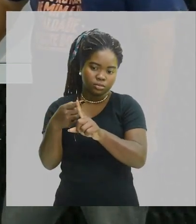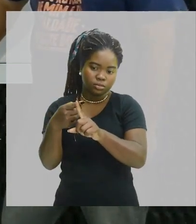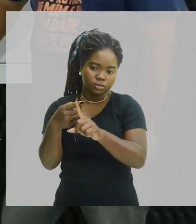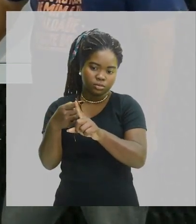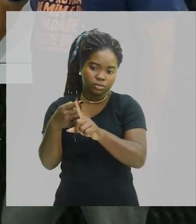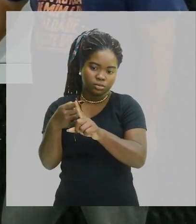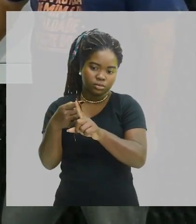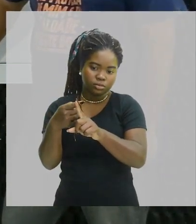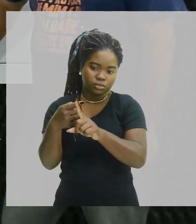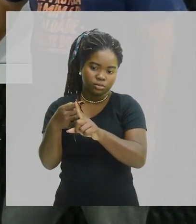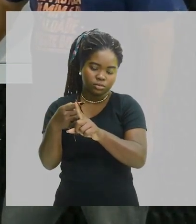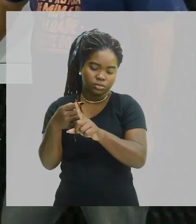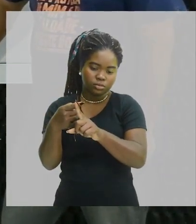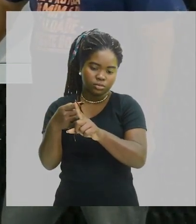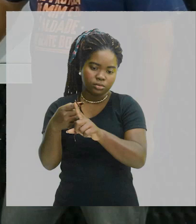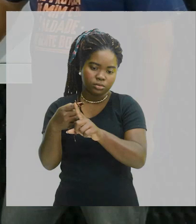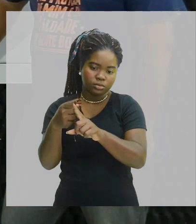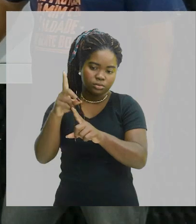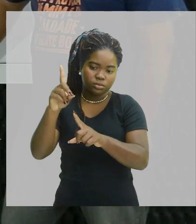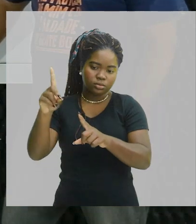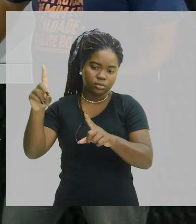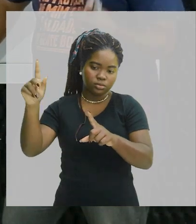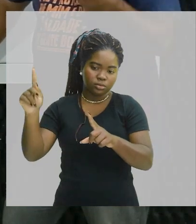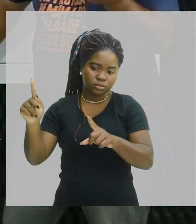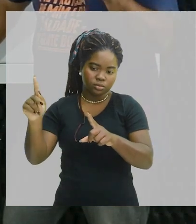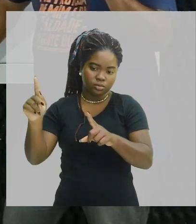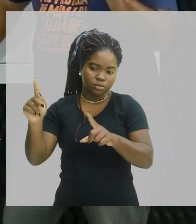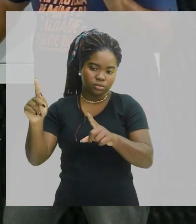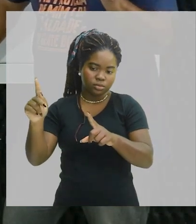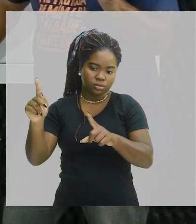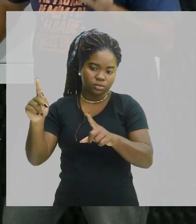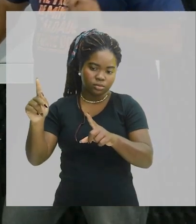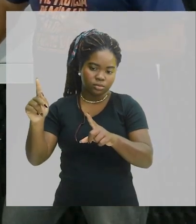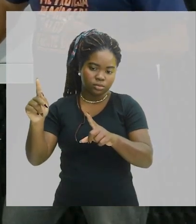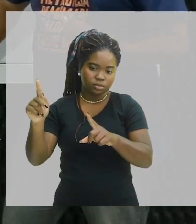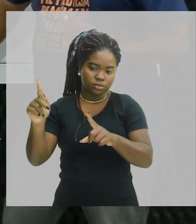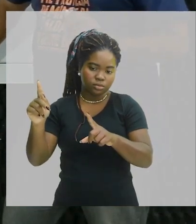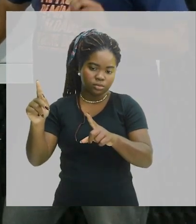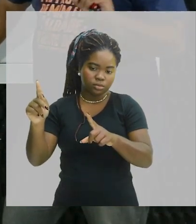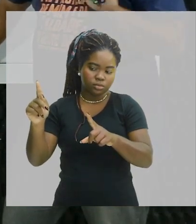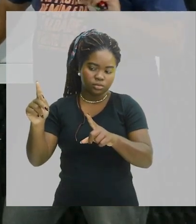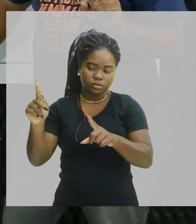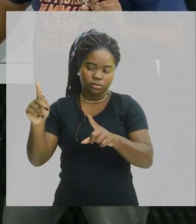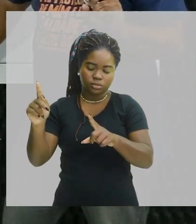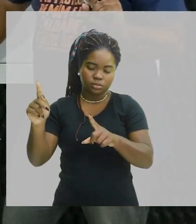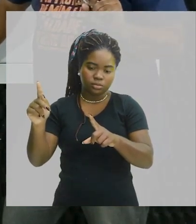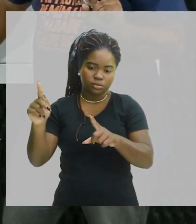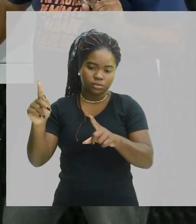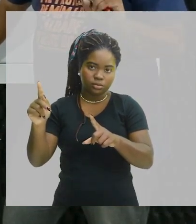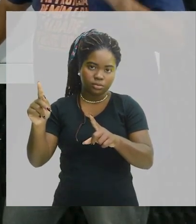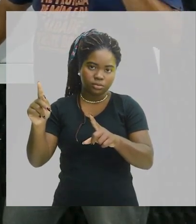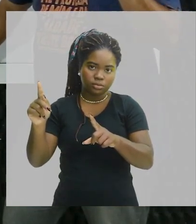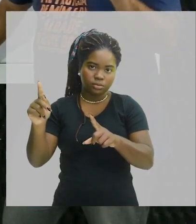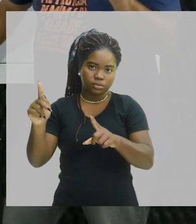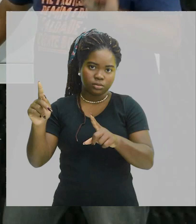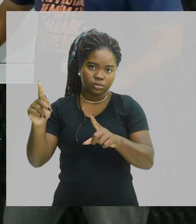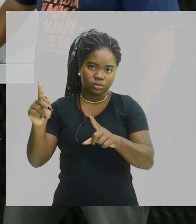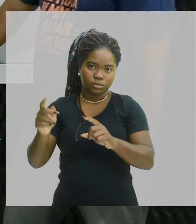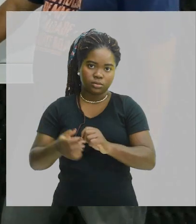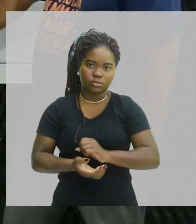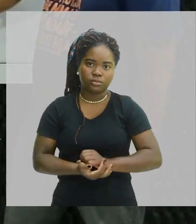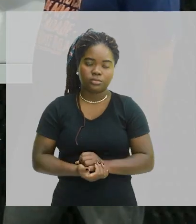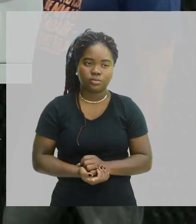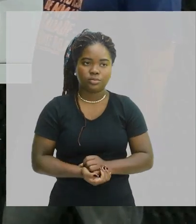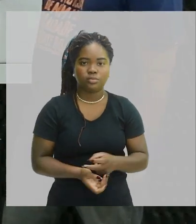aqui, né, as suas DDPs, né? No caso ali, as suas tensões, certo? As suas